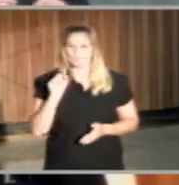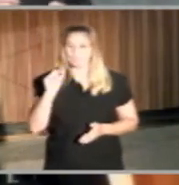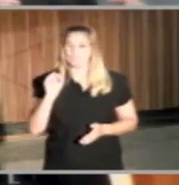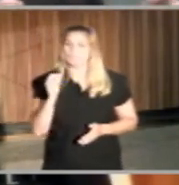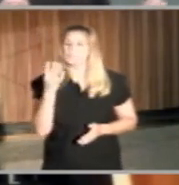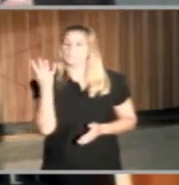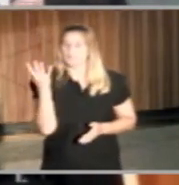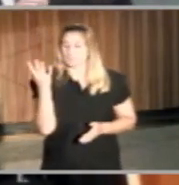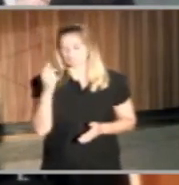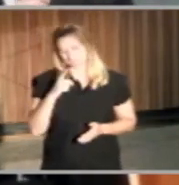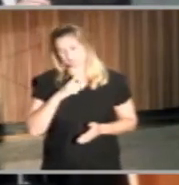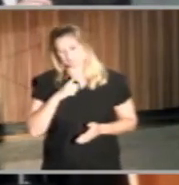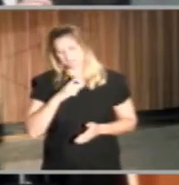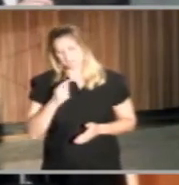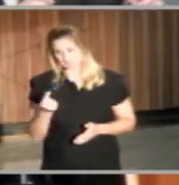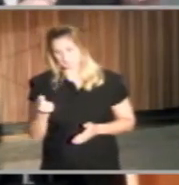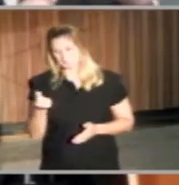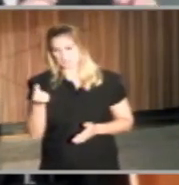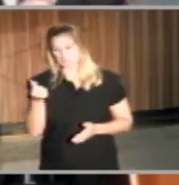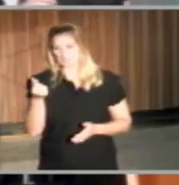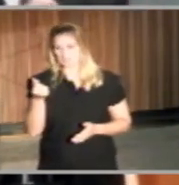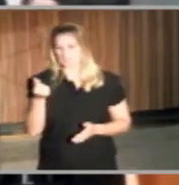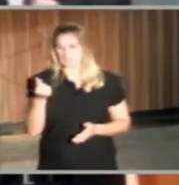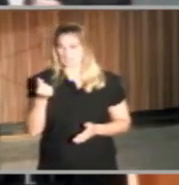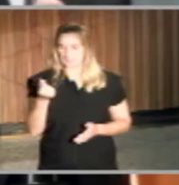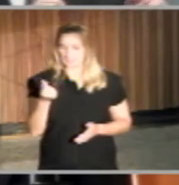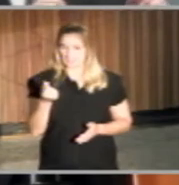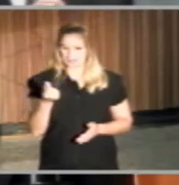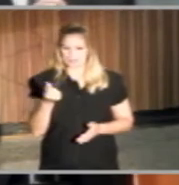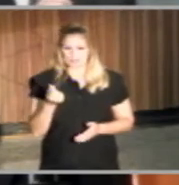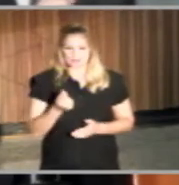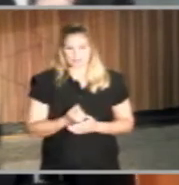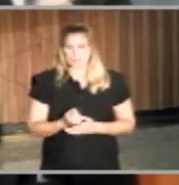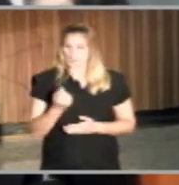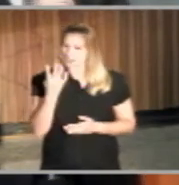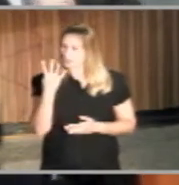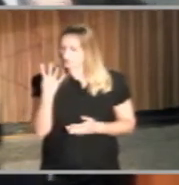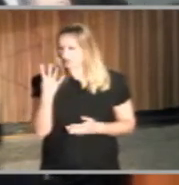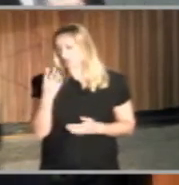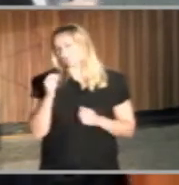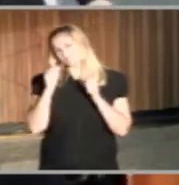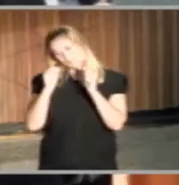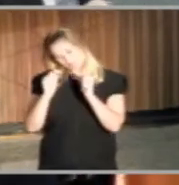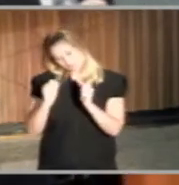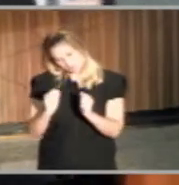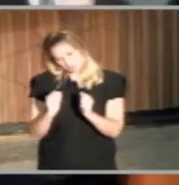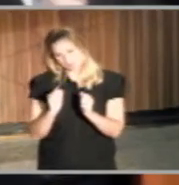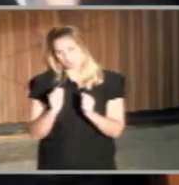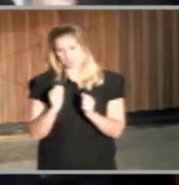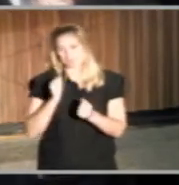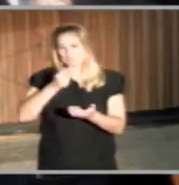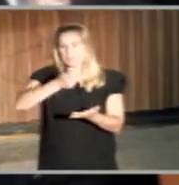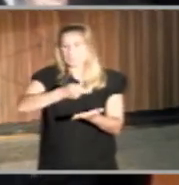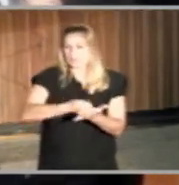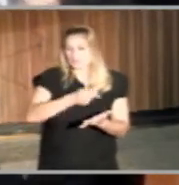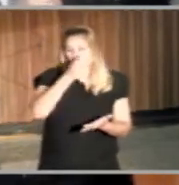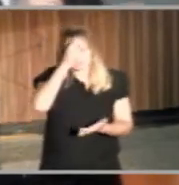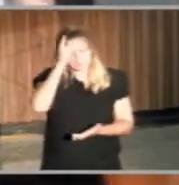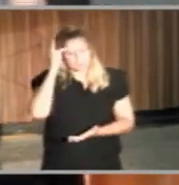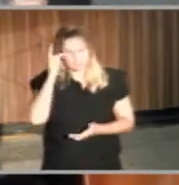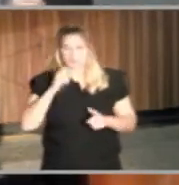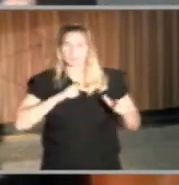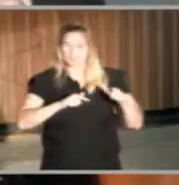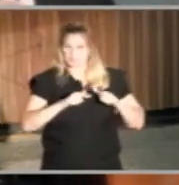precisava para pagar, e 15 para as 4, quando foi 4 horas a gente pagou todo mundo, e graças a Deus, né, como